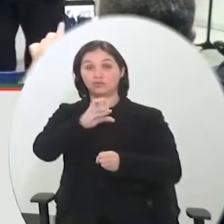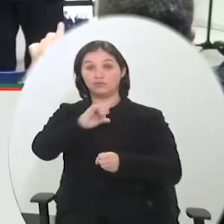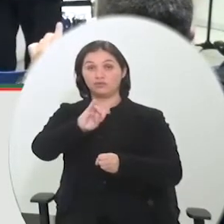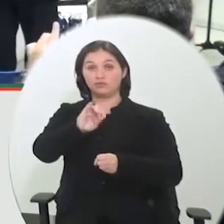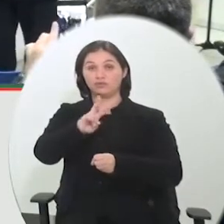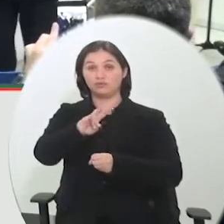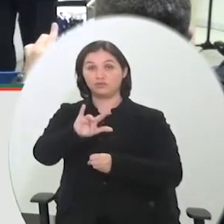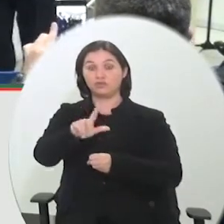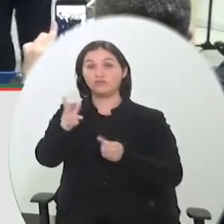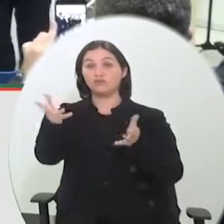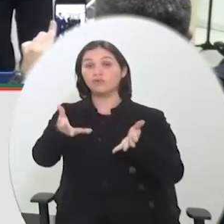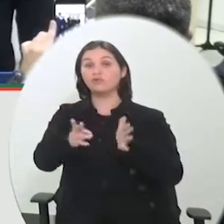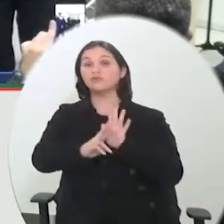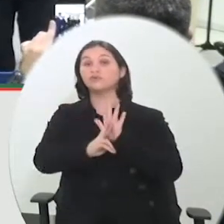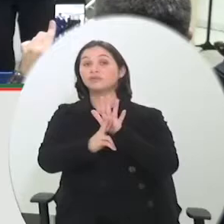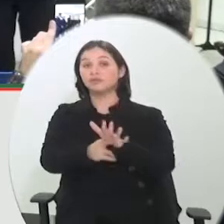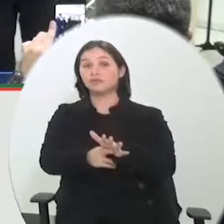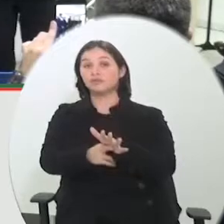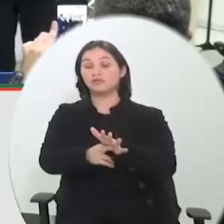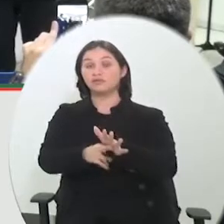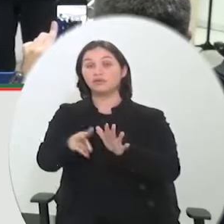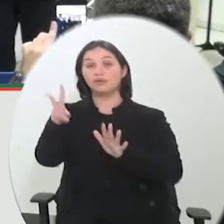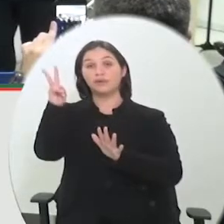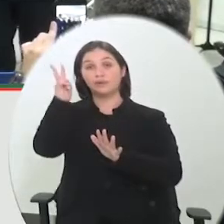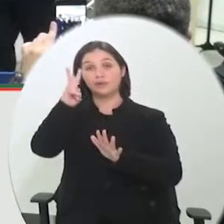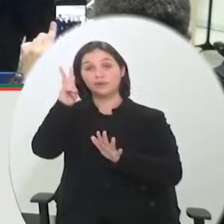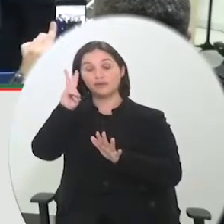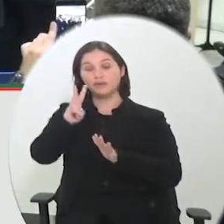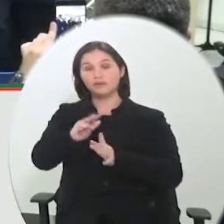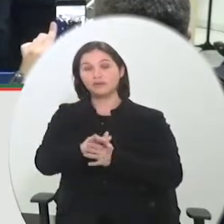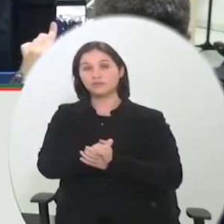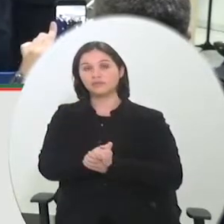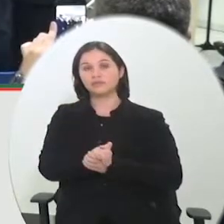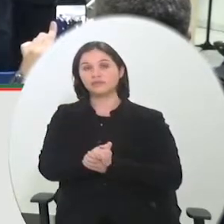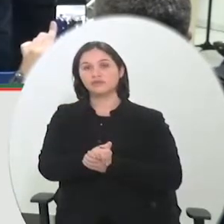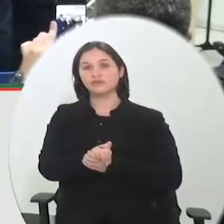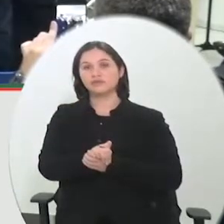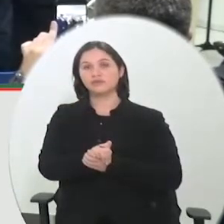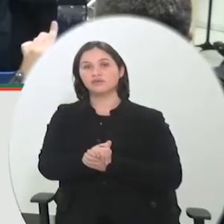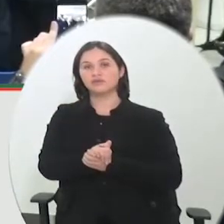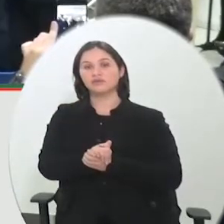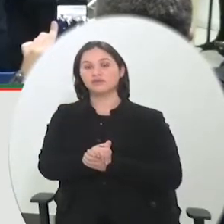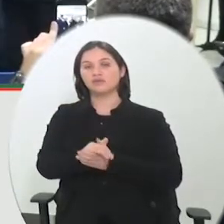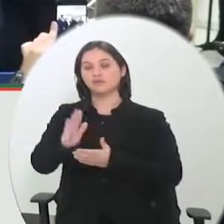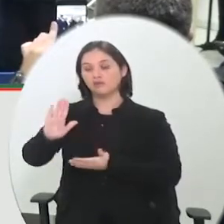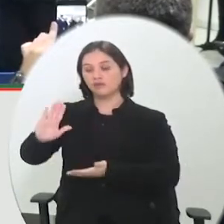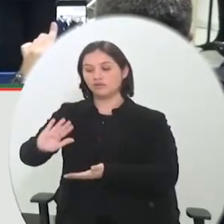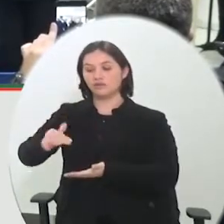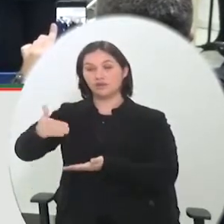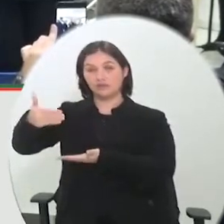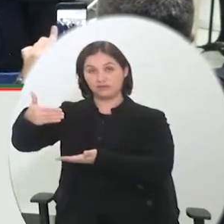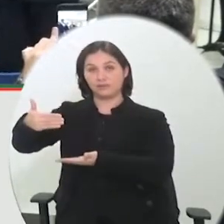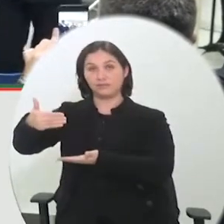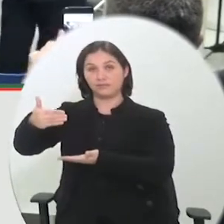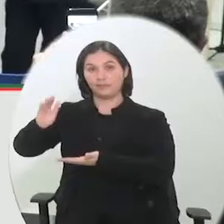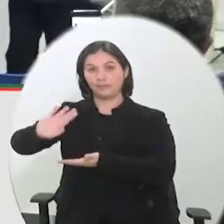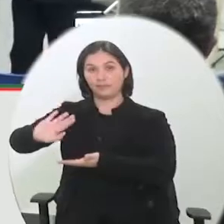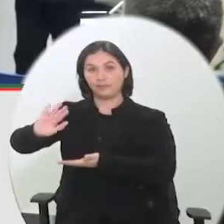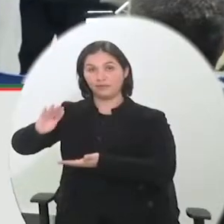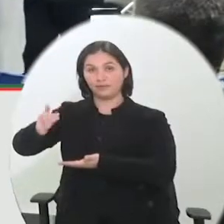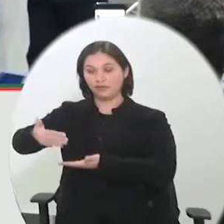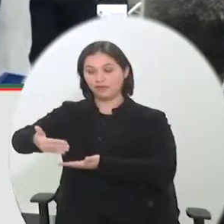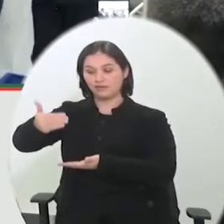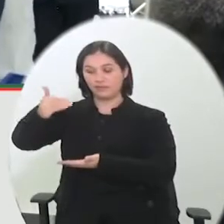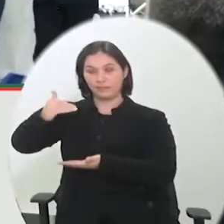noite representados, quebrando aqui um pouco o protocolo, mas essa placa será entregue em nome do